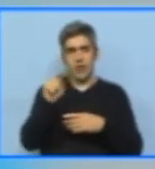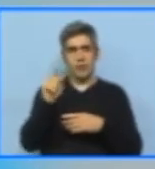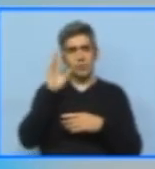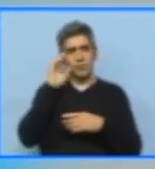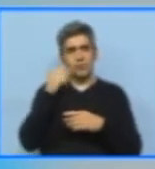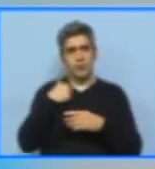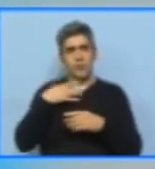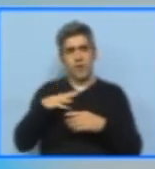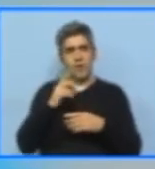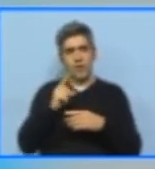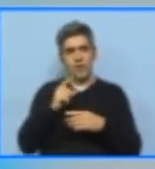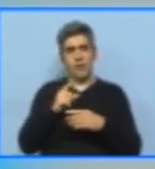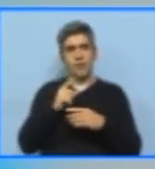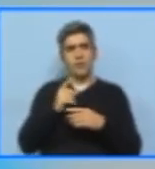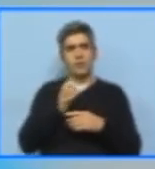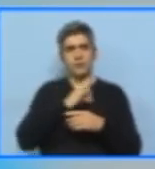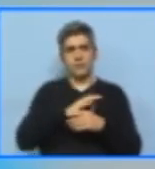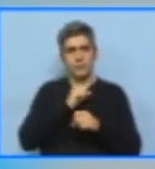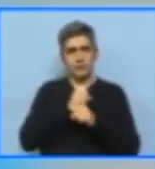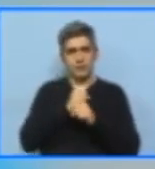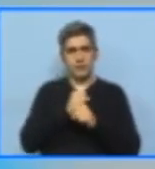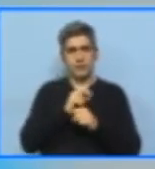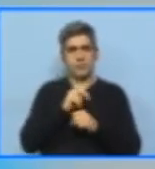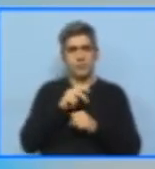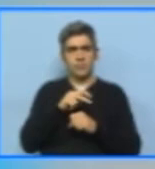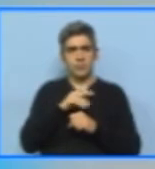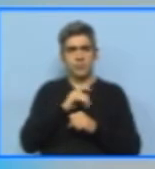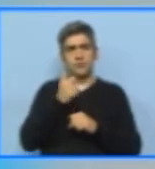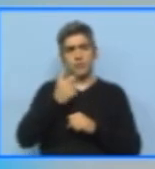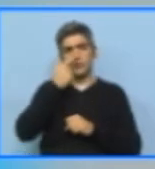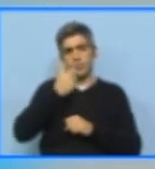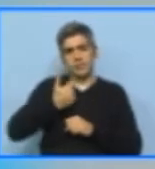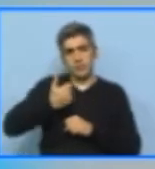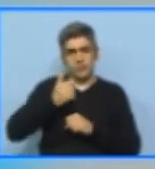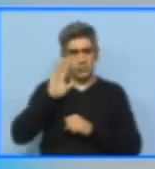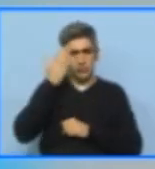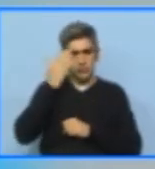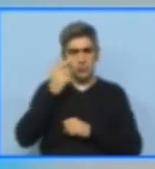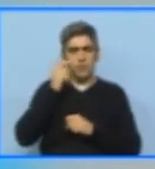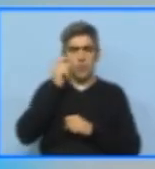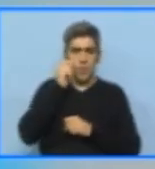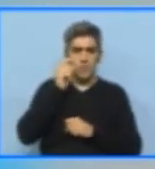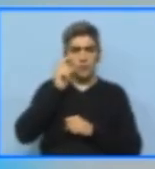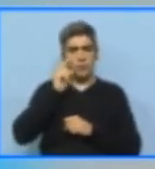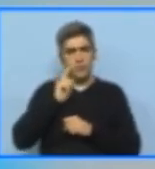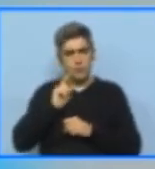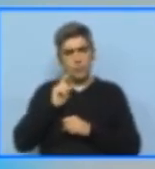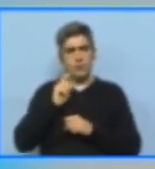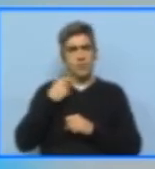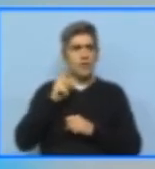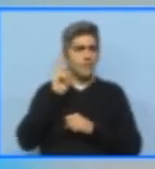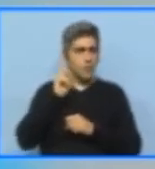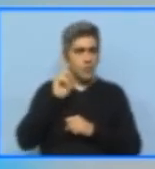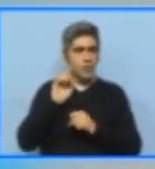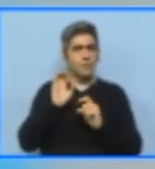eu sei, que eu quero, é que os profissionais da Renascença sejam boas pessoas, não é? Que sejam homens e mulheres com valores,